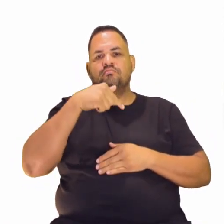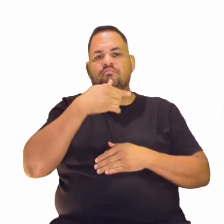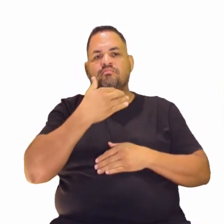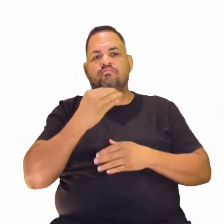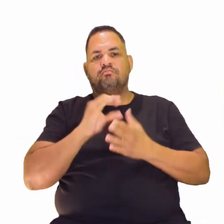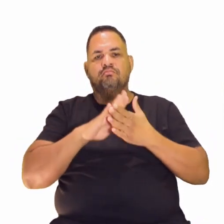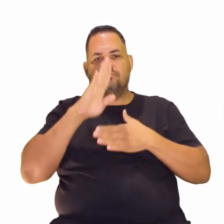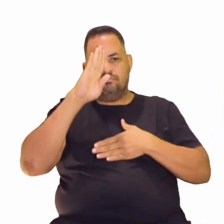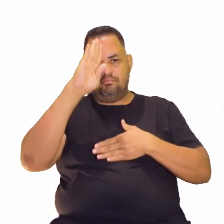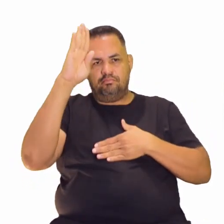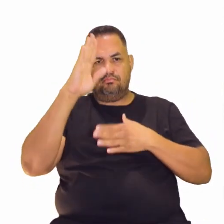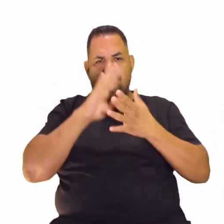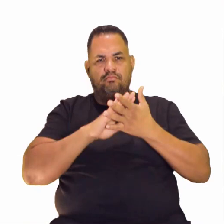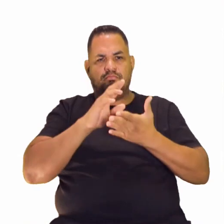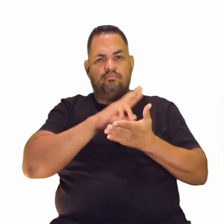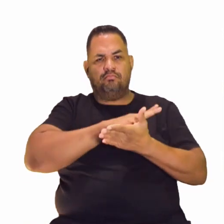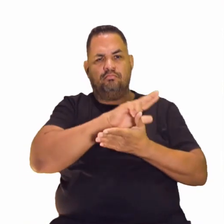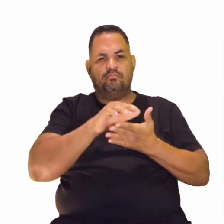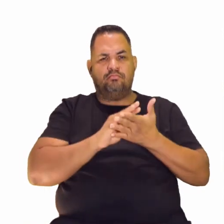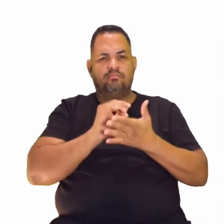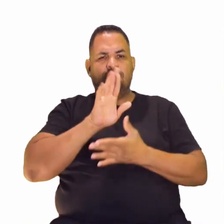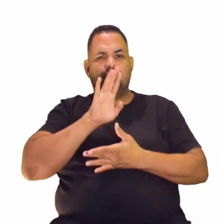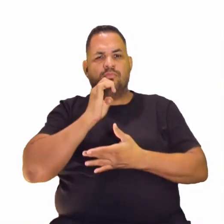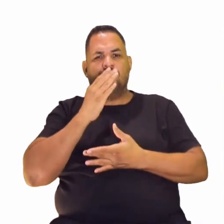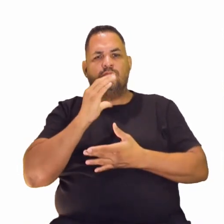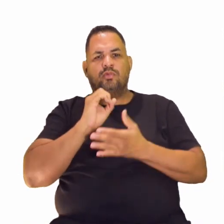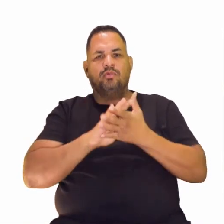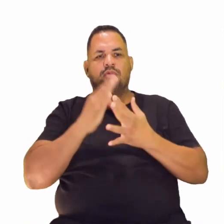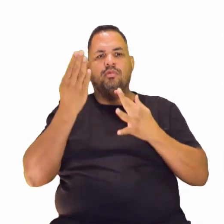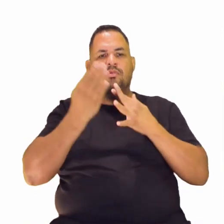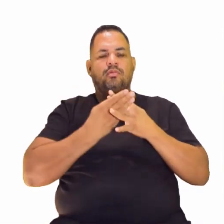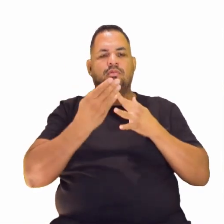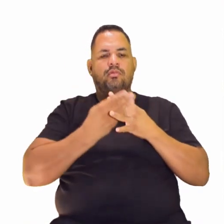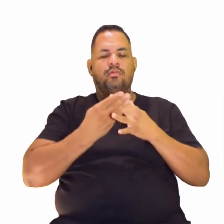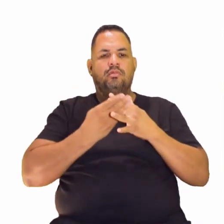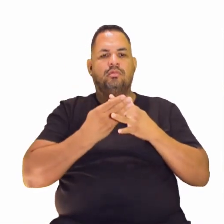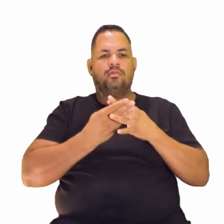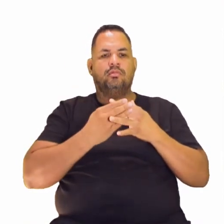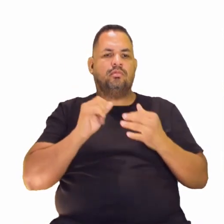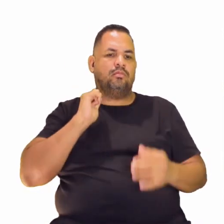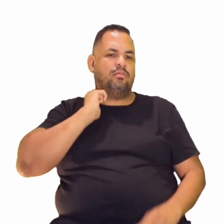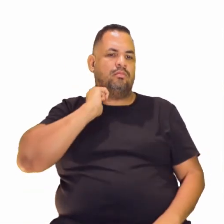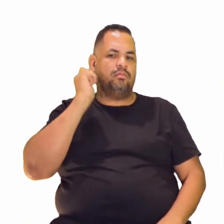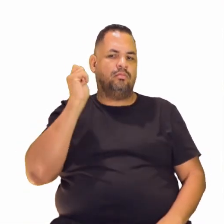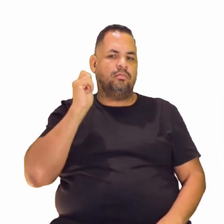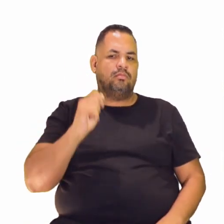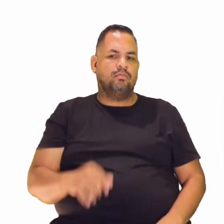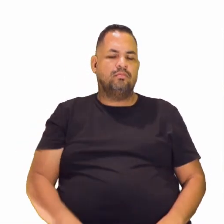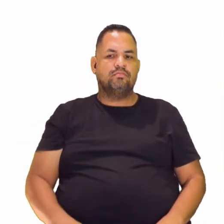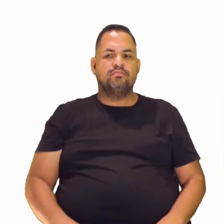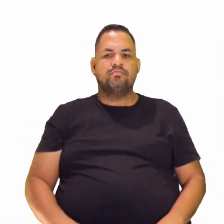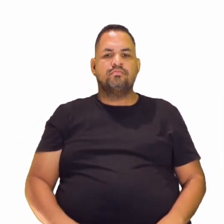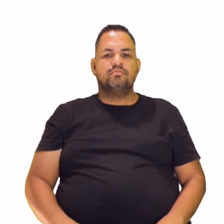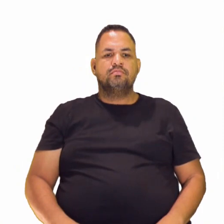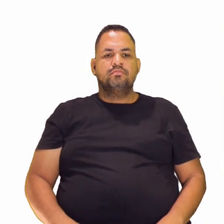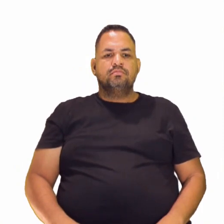1760, principalmente com a variação rococó do barroco mineiro.